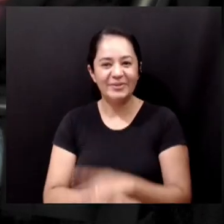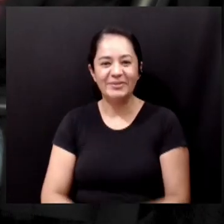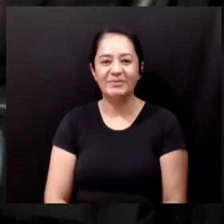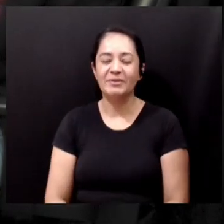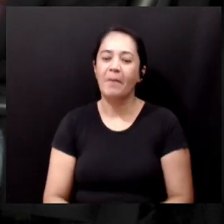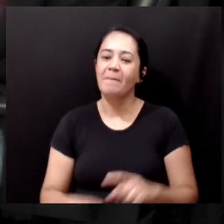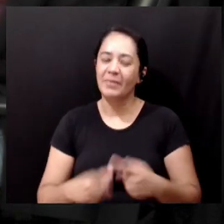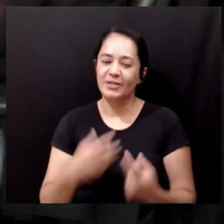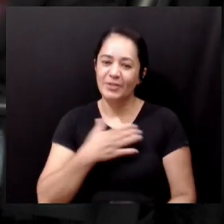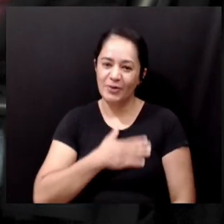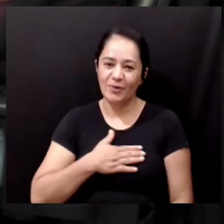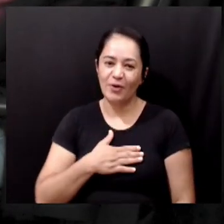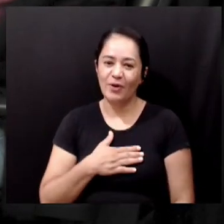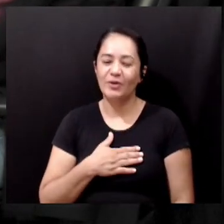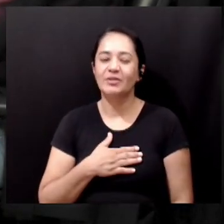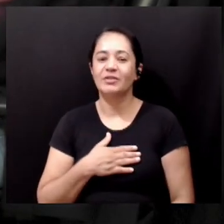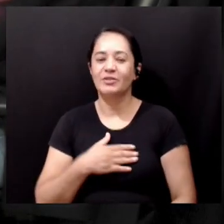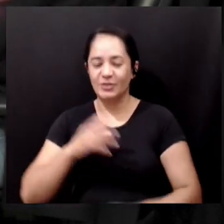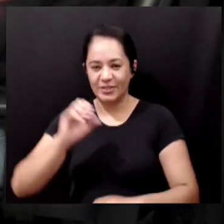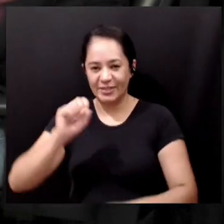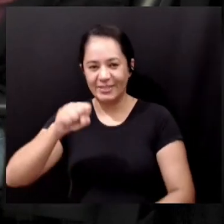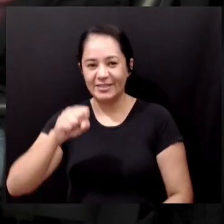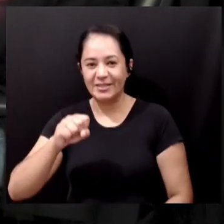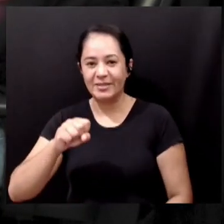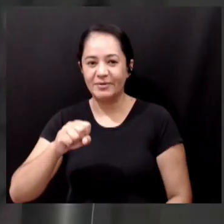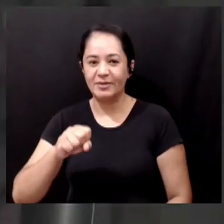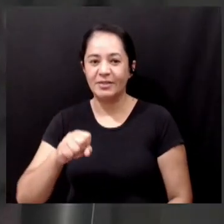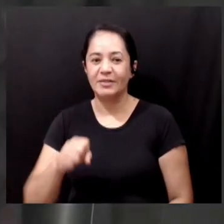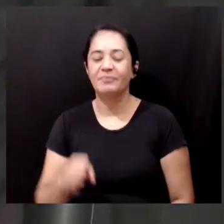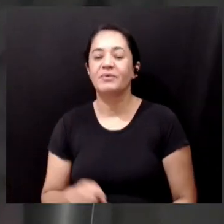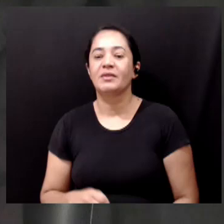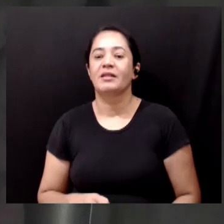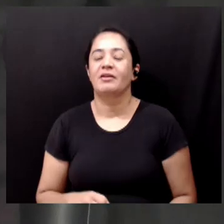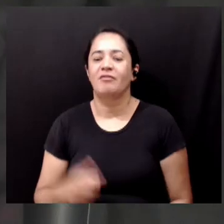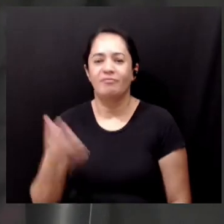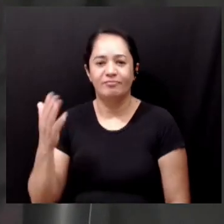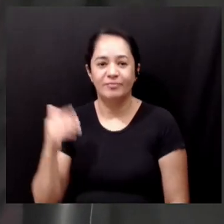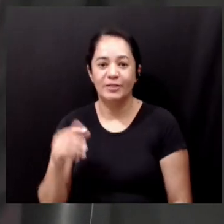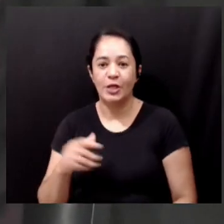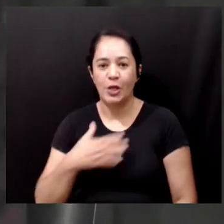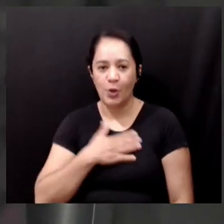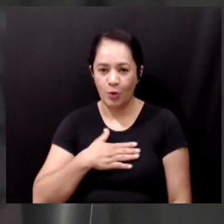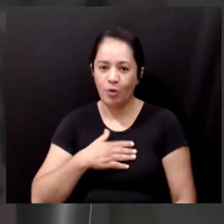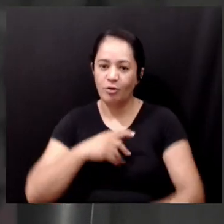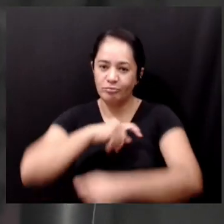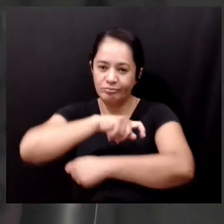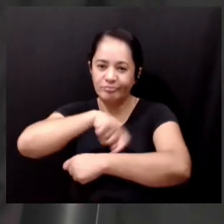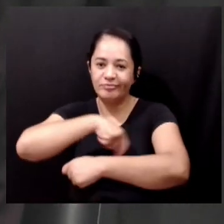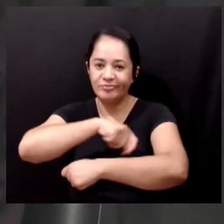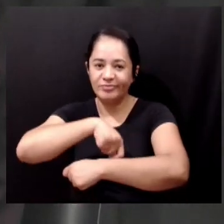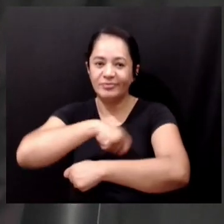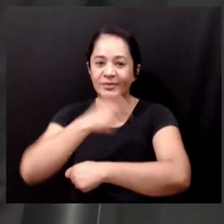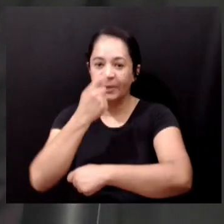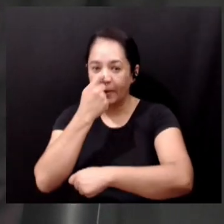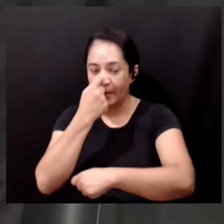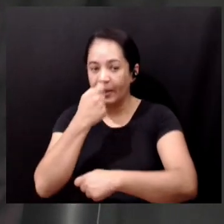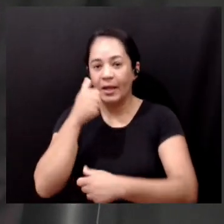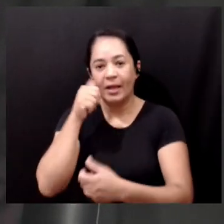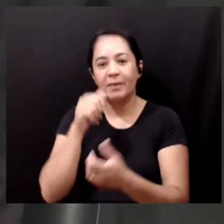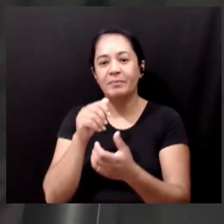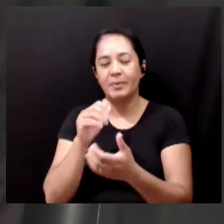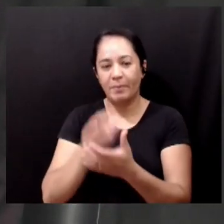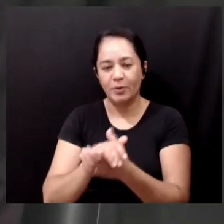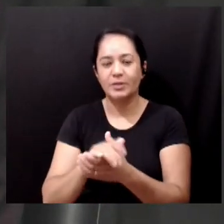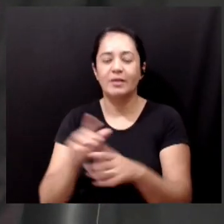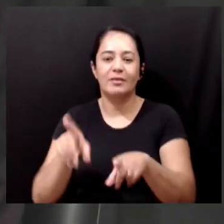aventurar na cozinha, embora eu não tenha feito isso já faz algum tempo, mas eu gosto. Minha esposa gosta muito mais de se aventurar. Sim. Aliás,